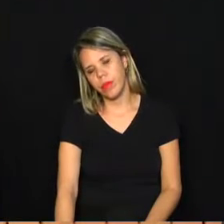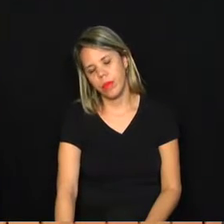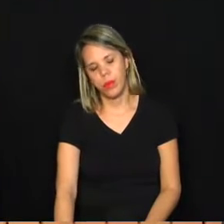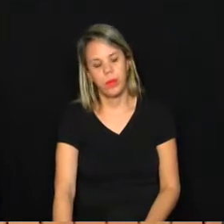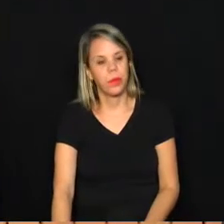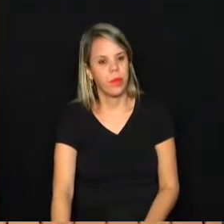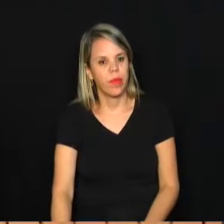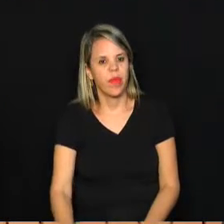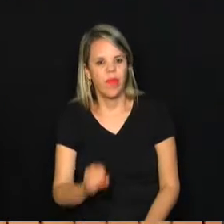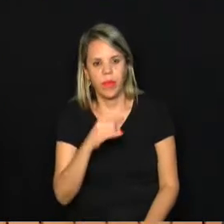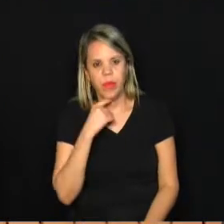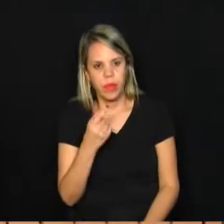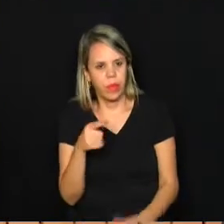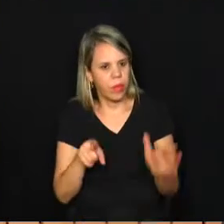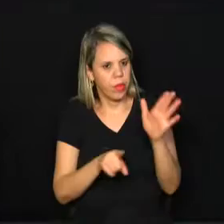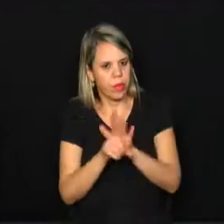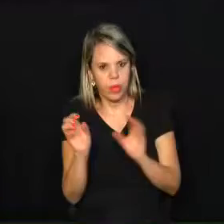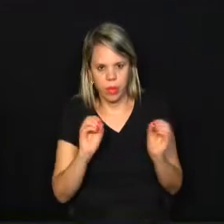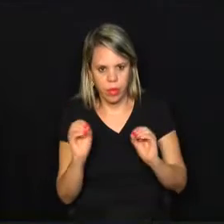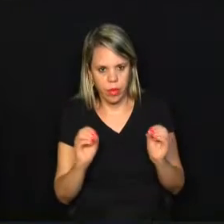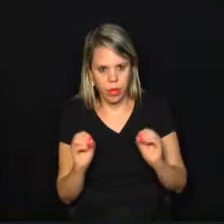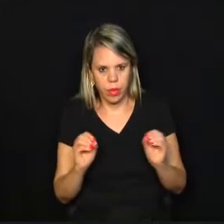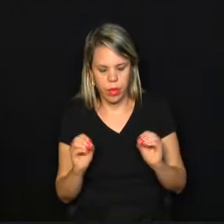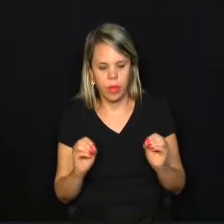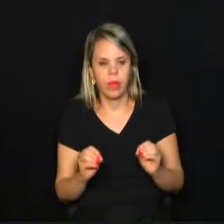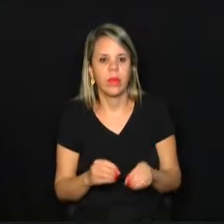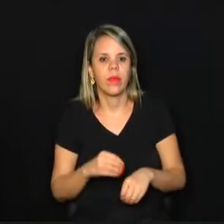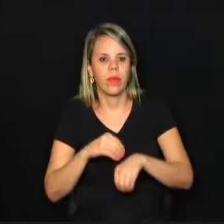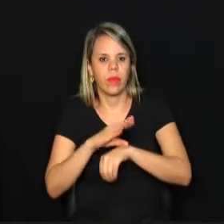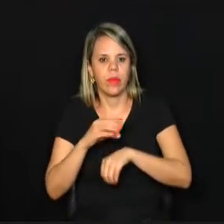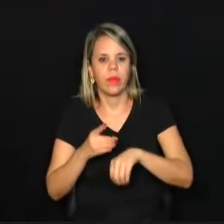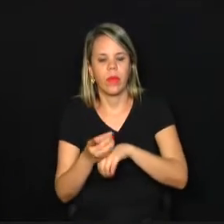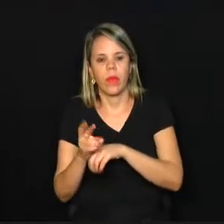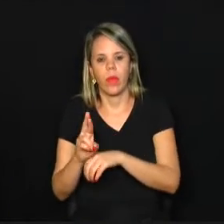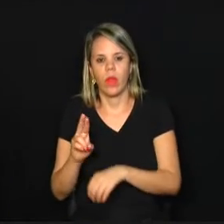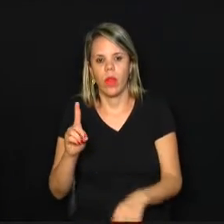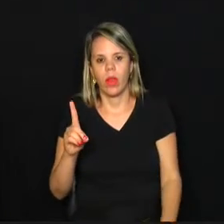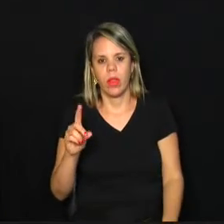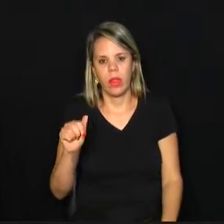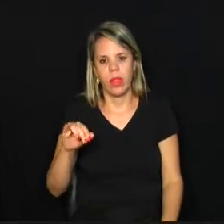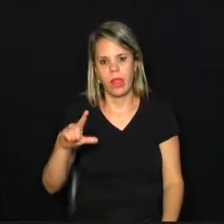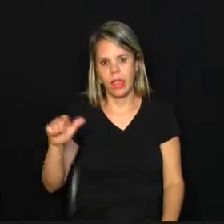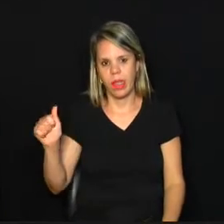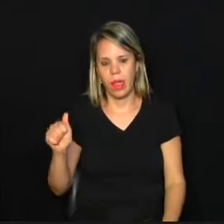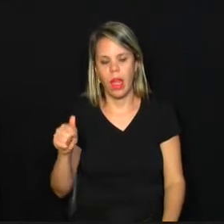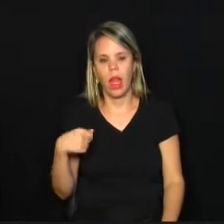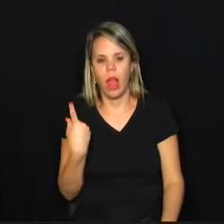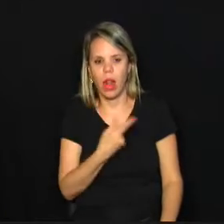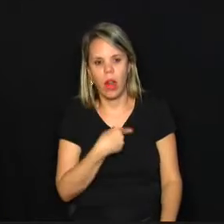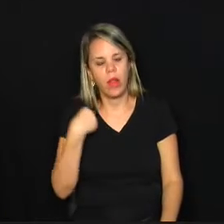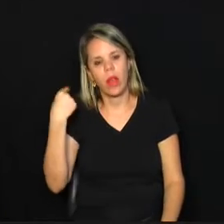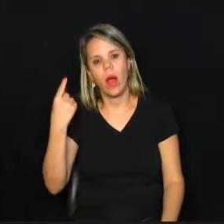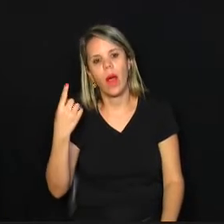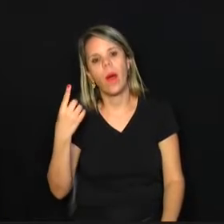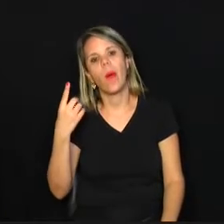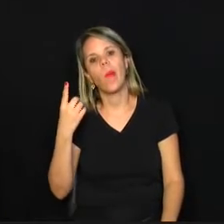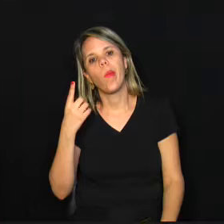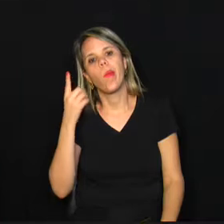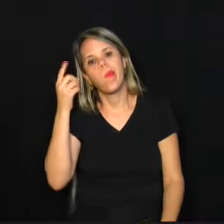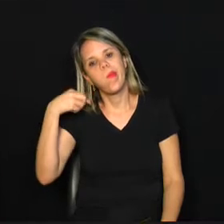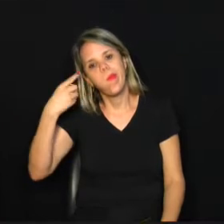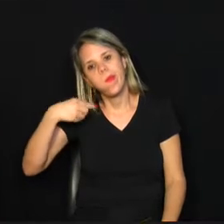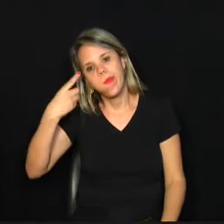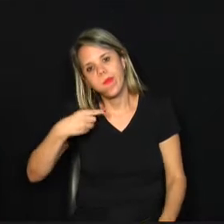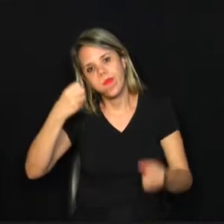Se ninguém tem nenhuma pergunta, eu gostaria de solicitar para a doutora Daniela, que é a nossa procuradora, de falar um pouquinho mais